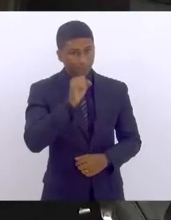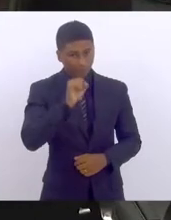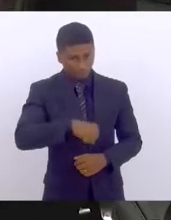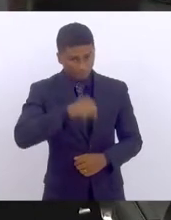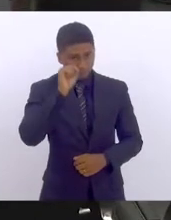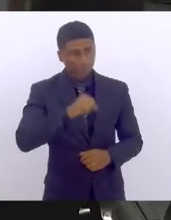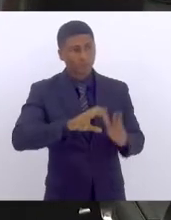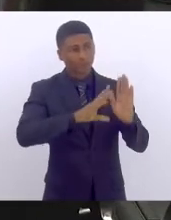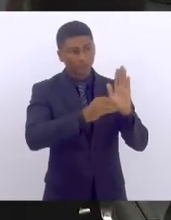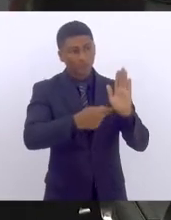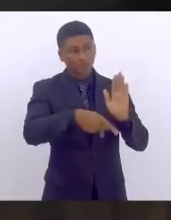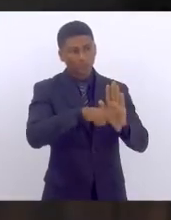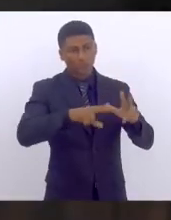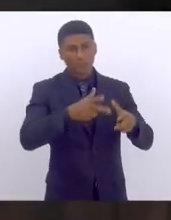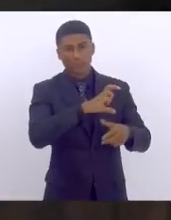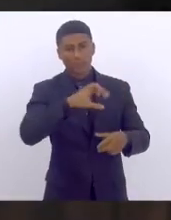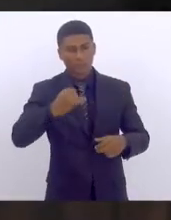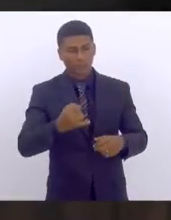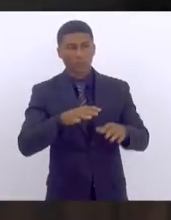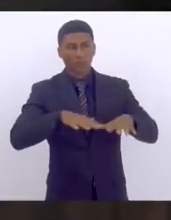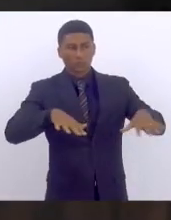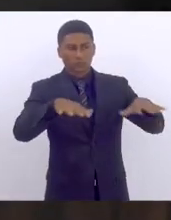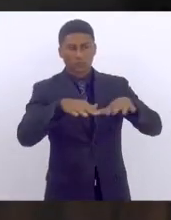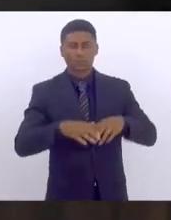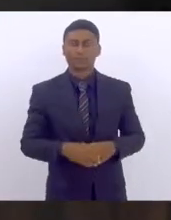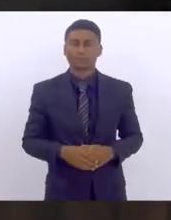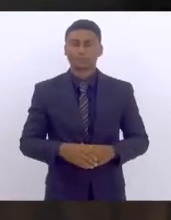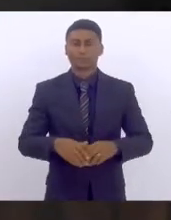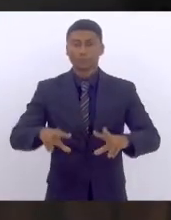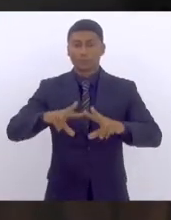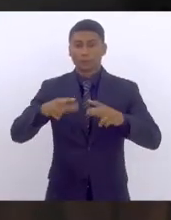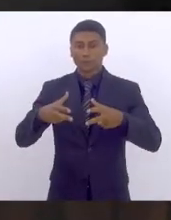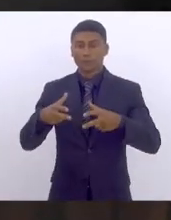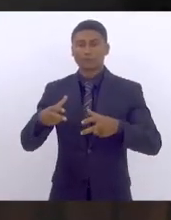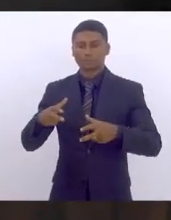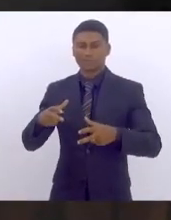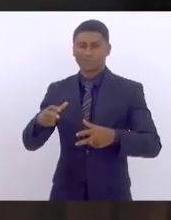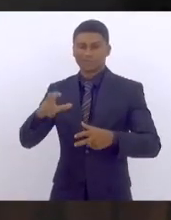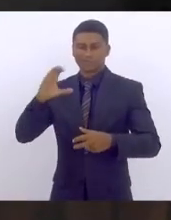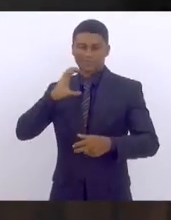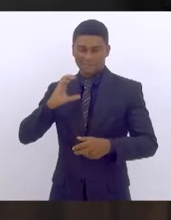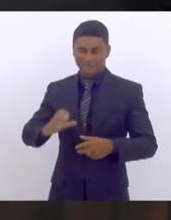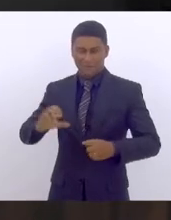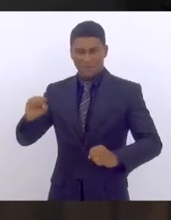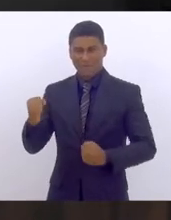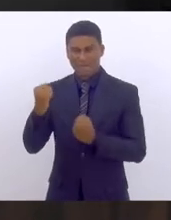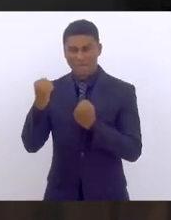CCJ. Pela Comissão de Defesa Civil, subtenente Bernardo.